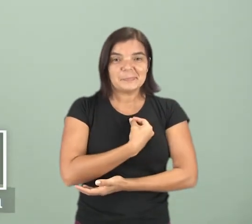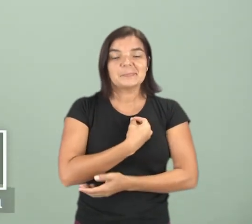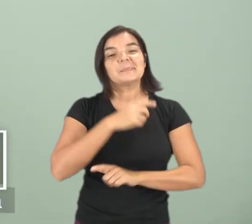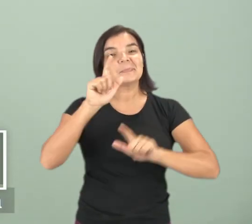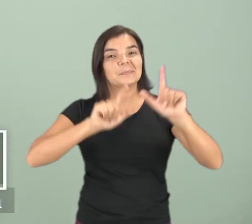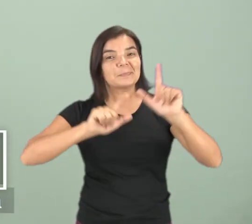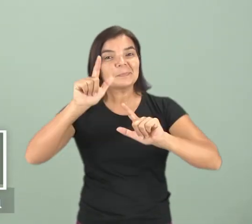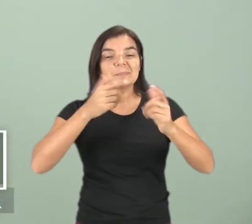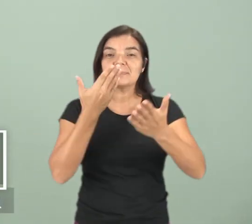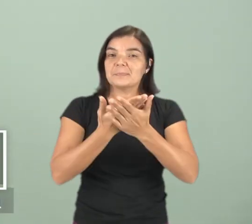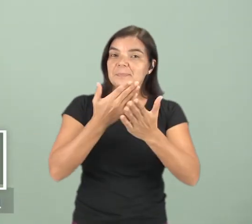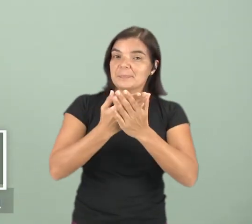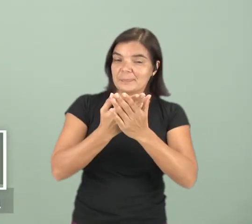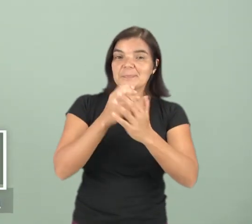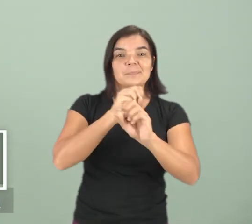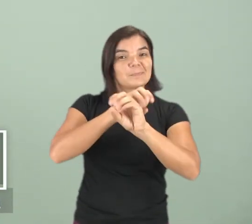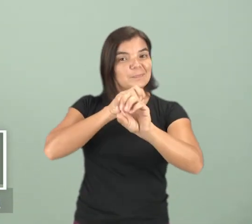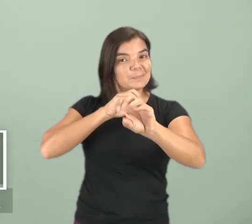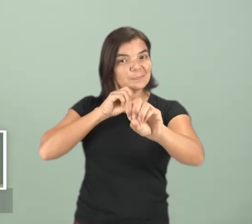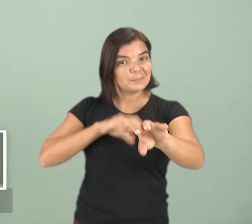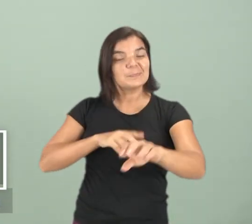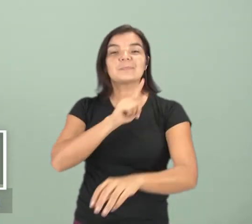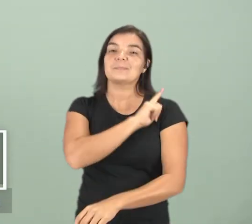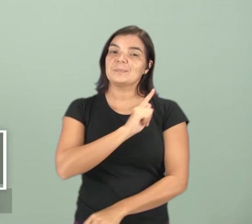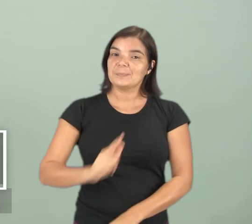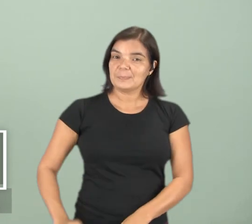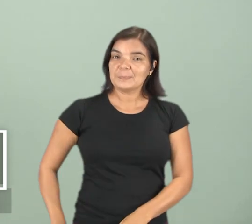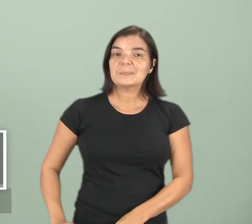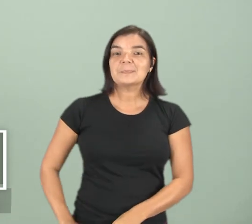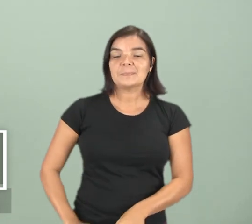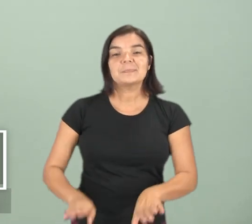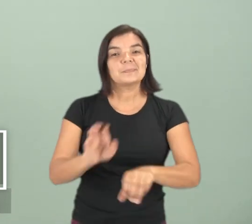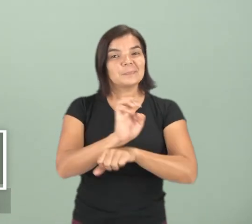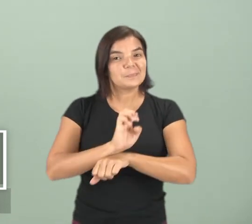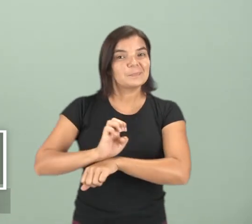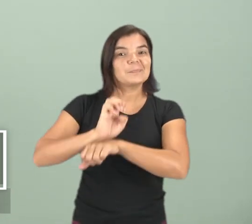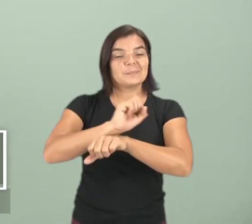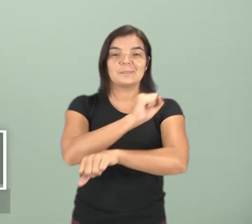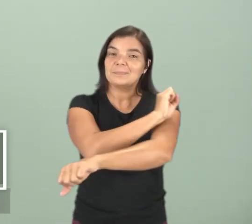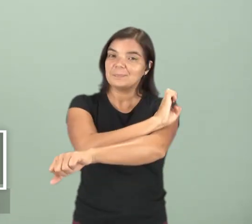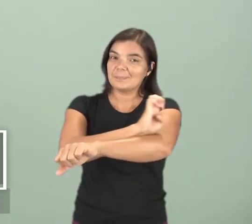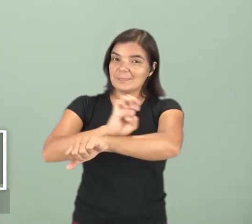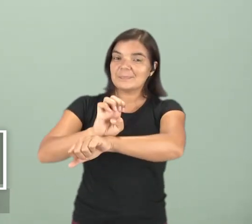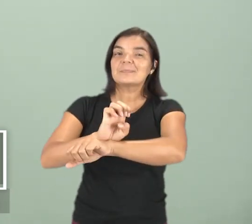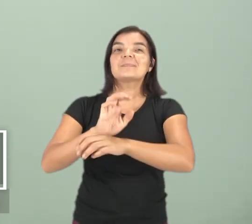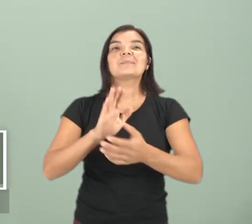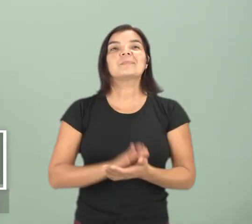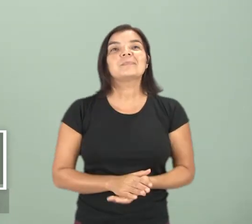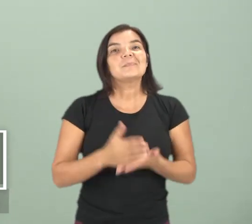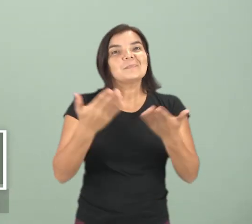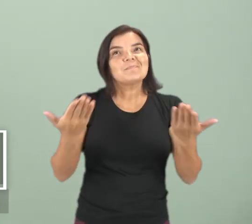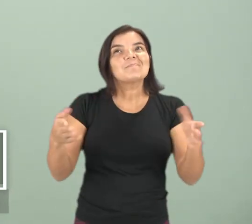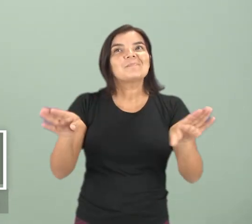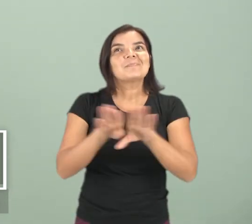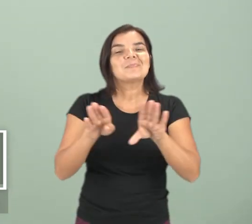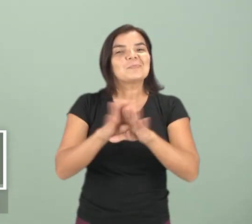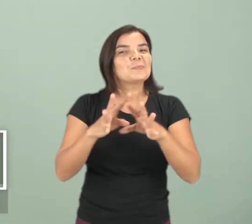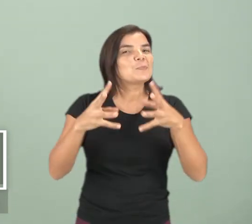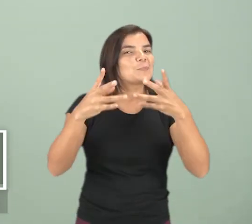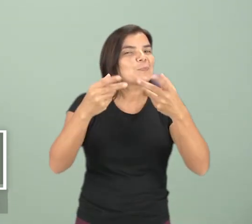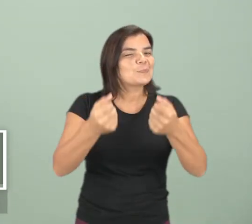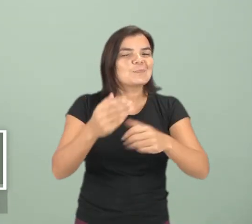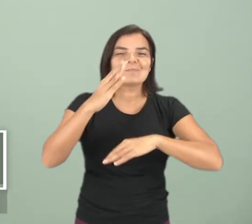TV para os estudos à distância promovido pelo Governo do Estado, por intermédio da Secretaria Estadual de Educação e também todos